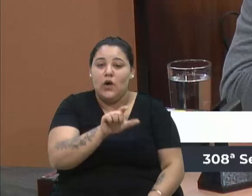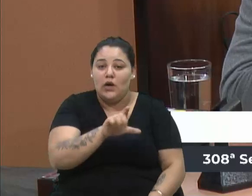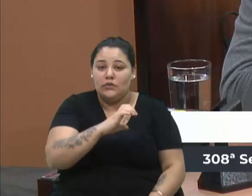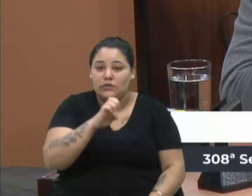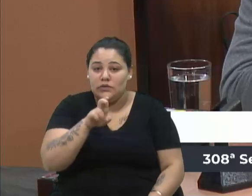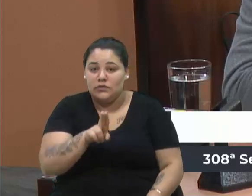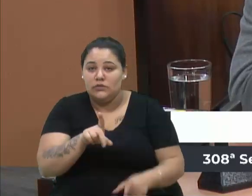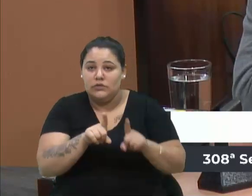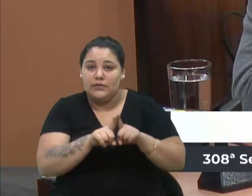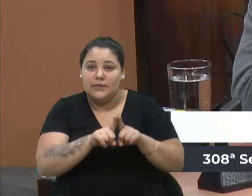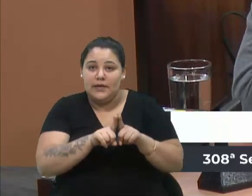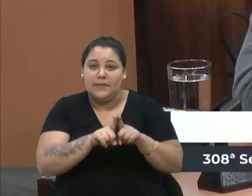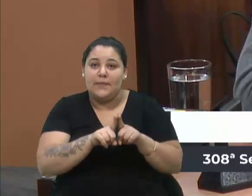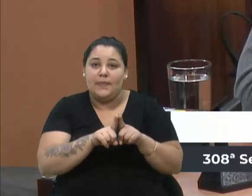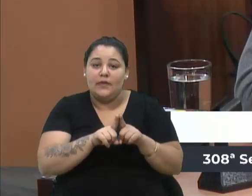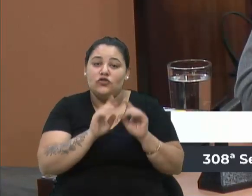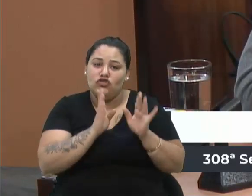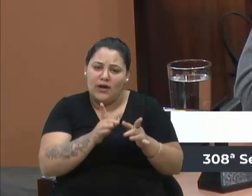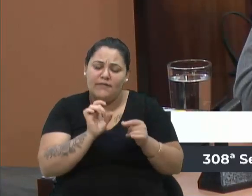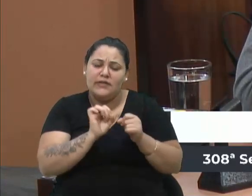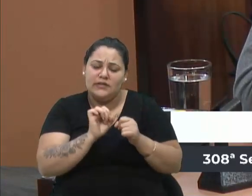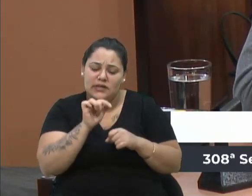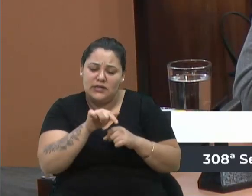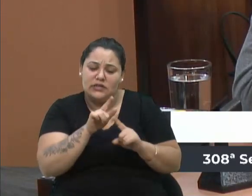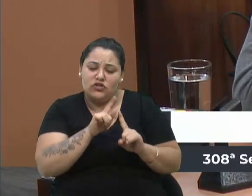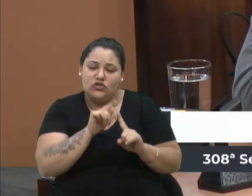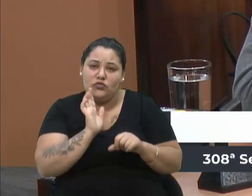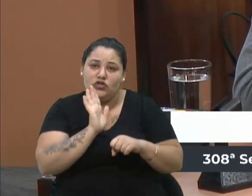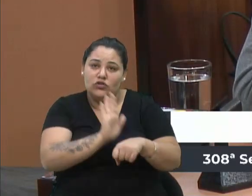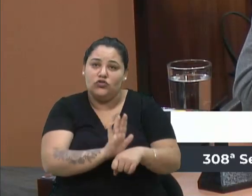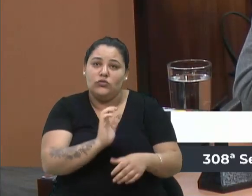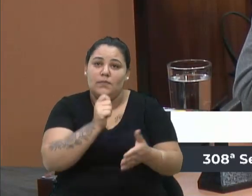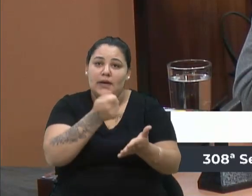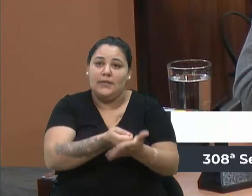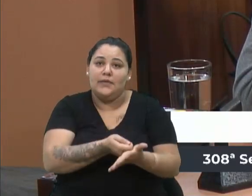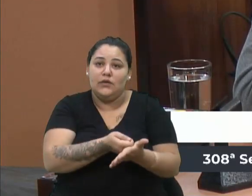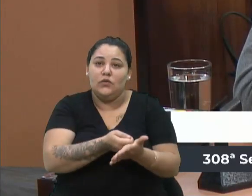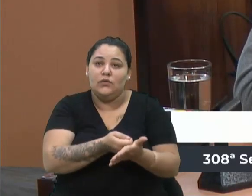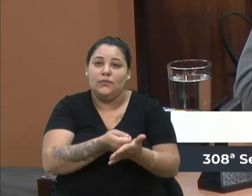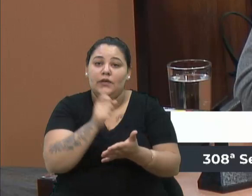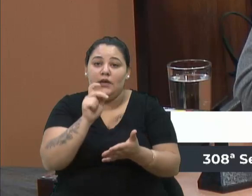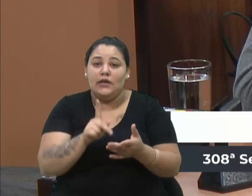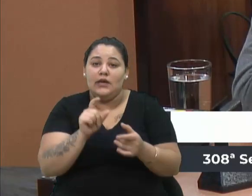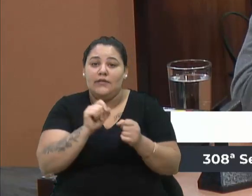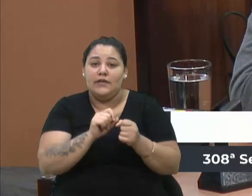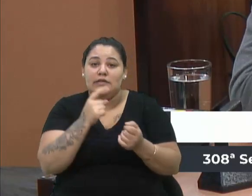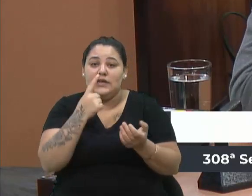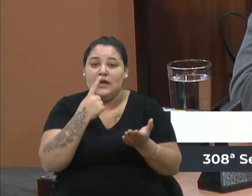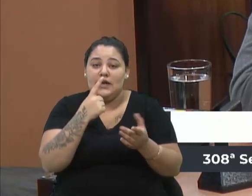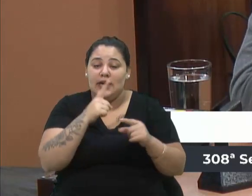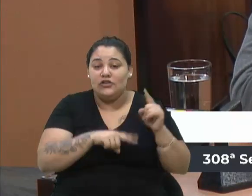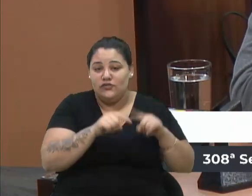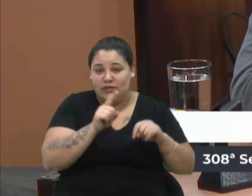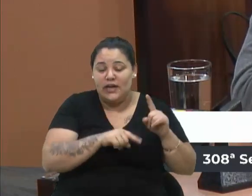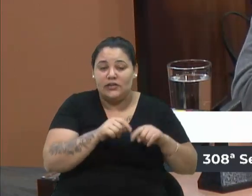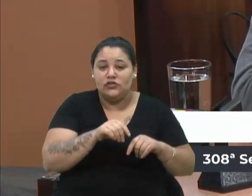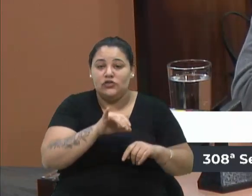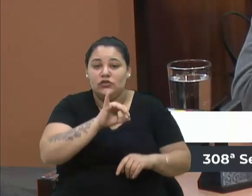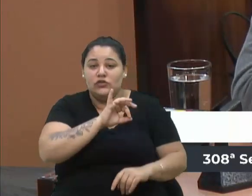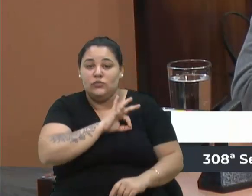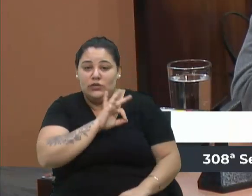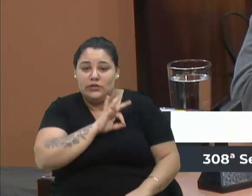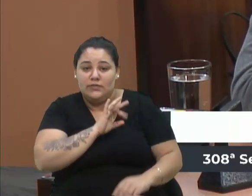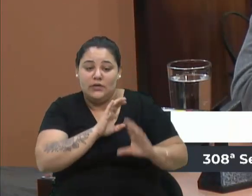e efetuavam esse tipo de auxílio esse pagamento para quem fazia essa atividade de policiamento comunitário e